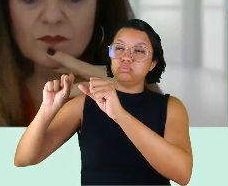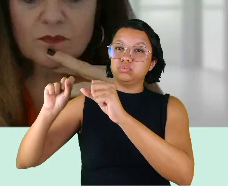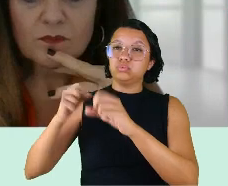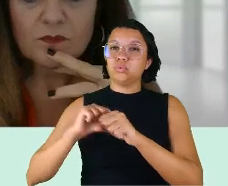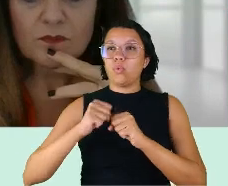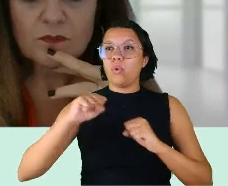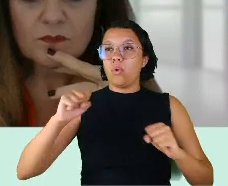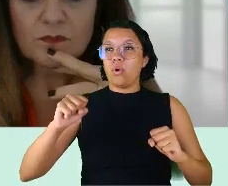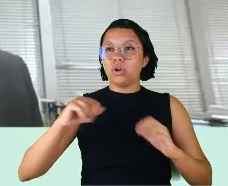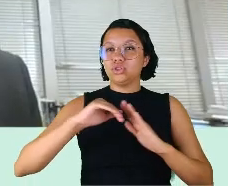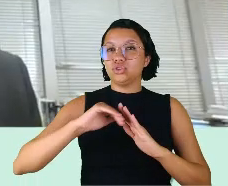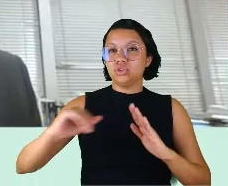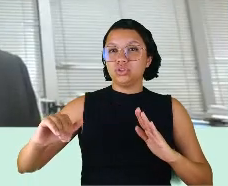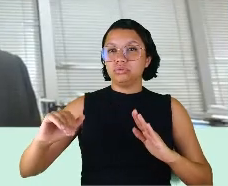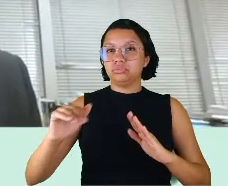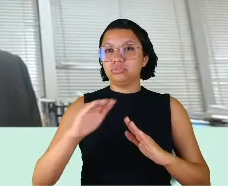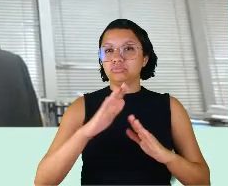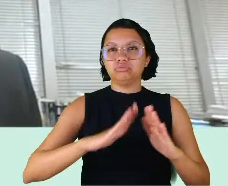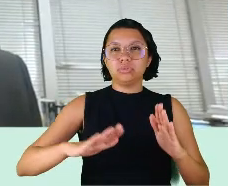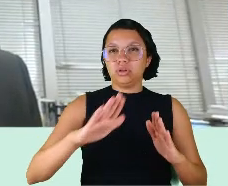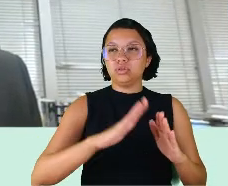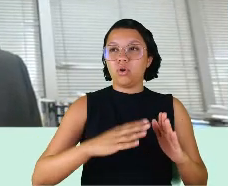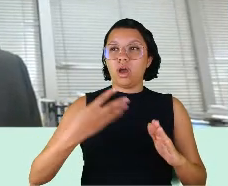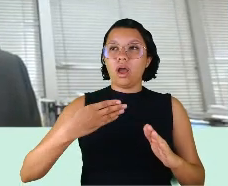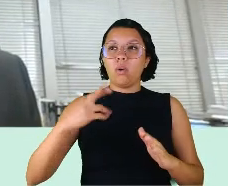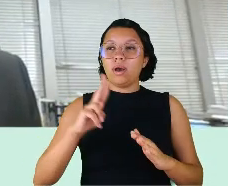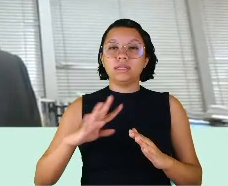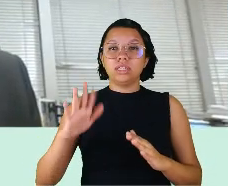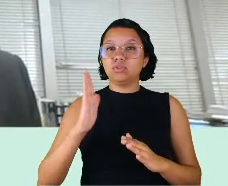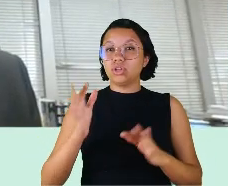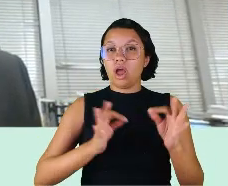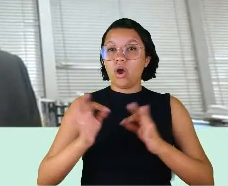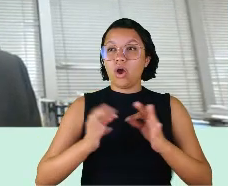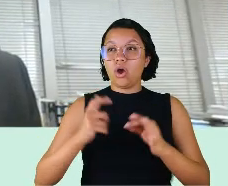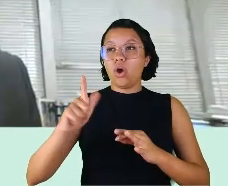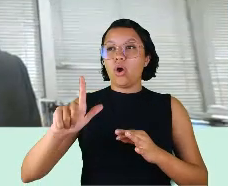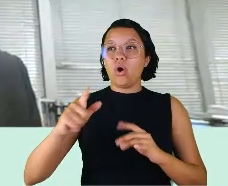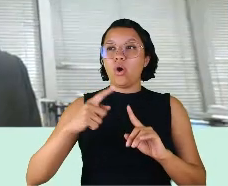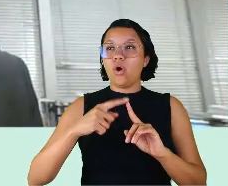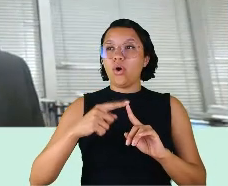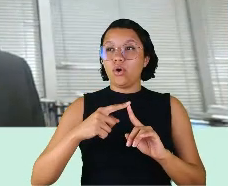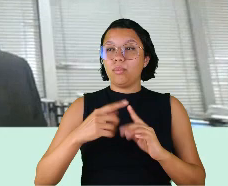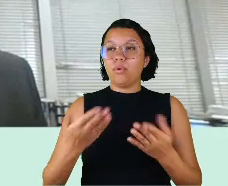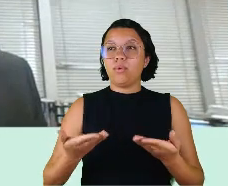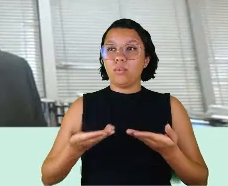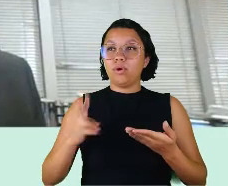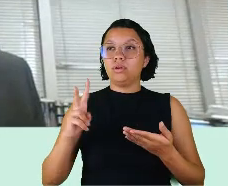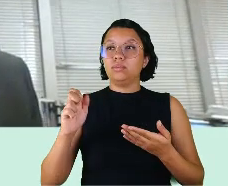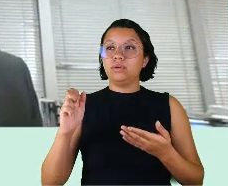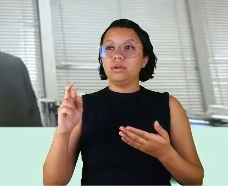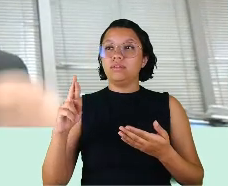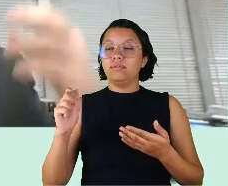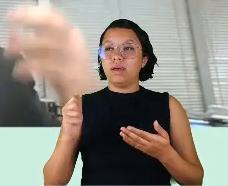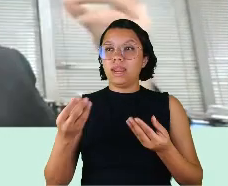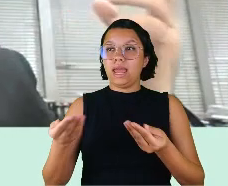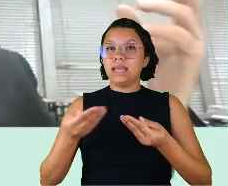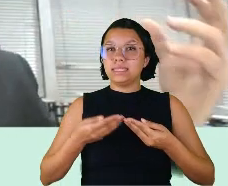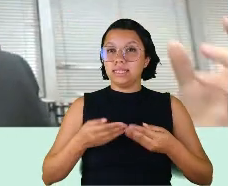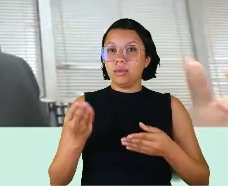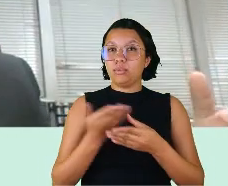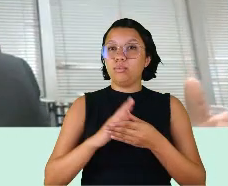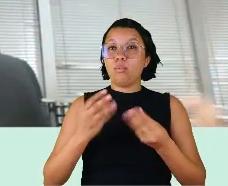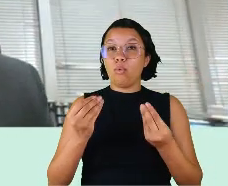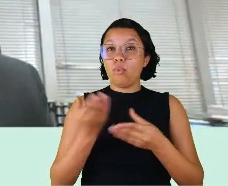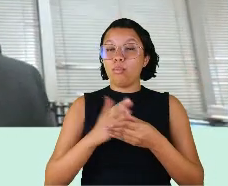grande desterritorialização. A quarta região já organizou até um outro modelo de distribuição. Quando uma vara recebe muitos processos, ela